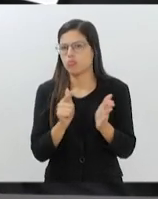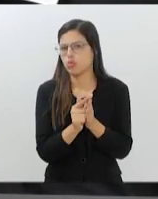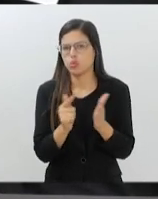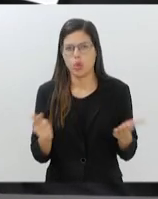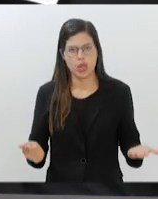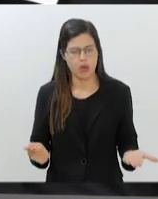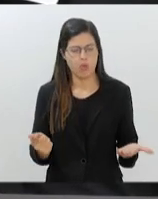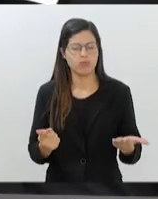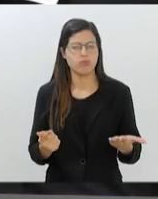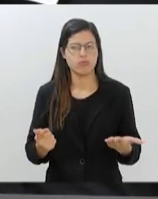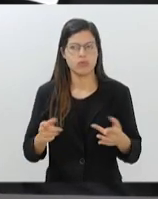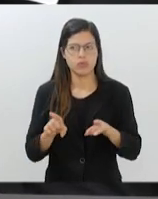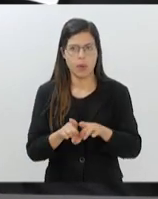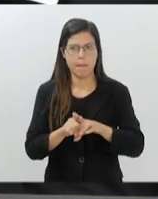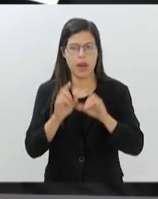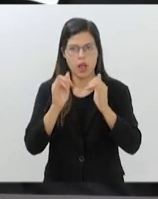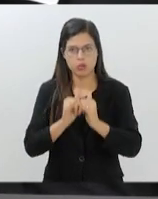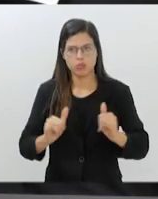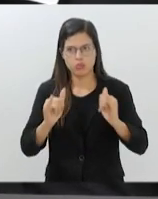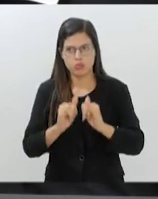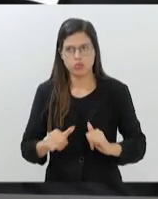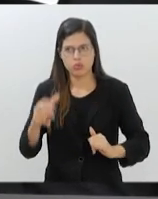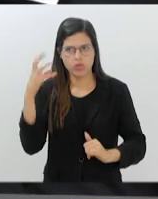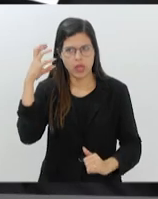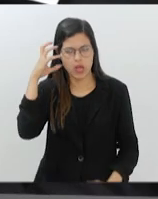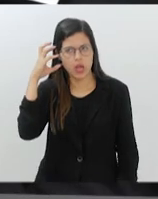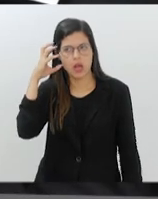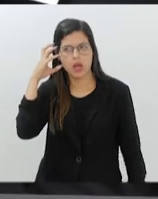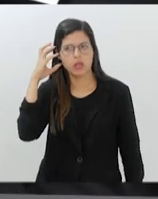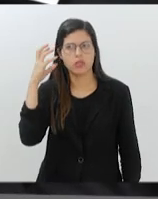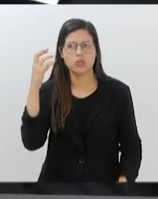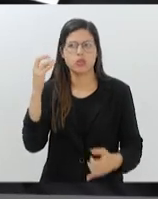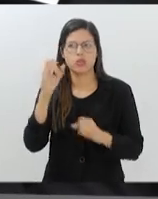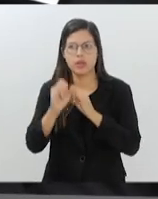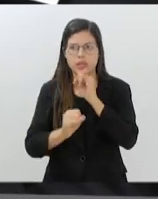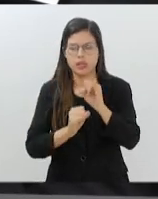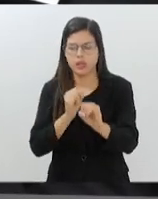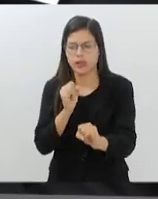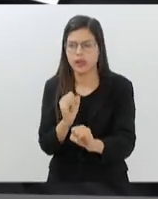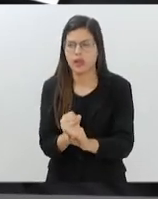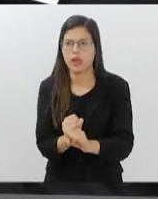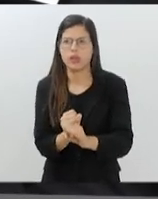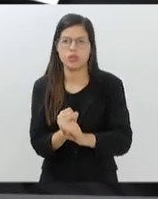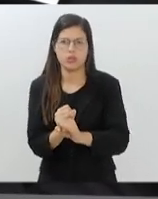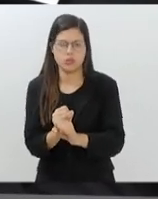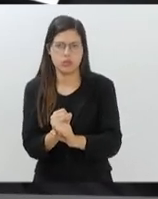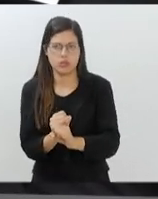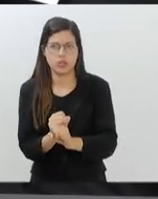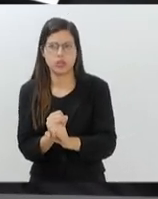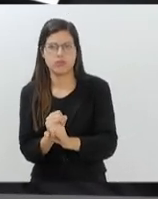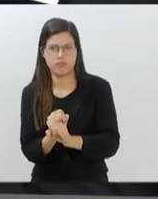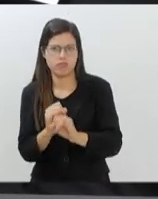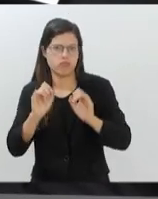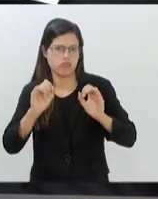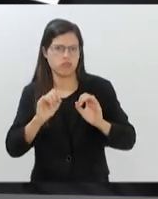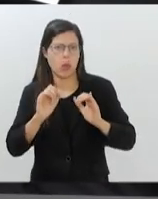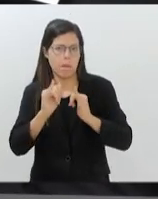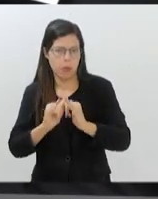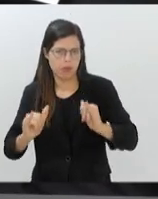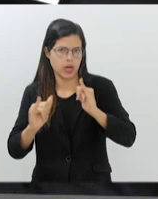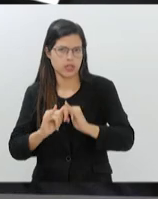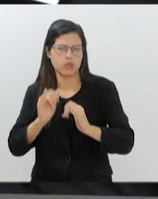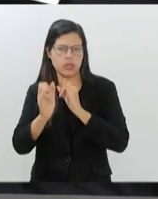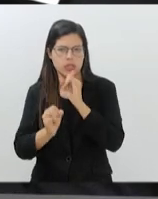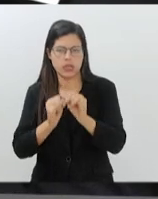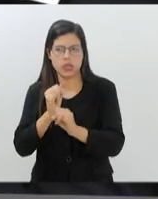no na na na rádio e internet banner na internet então assim O Retorno